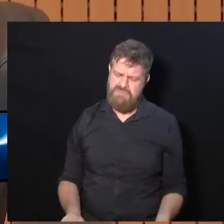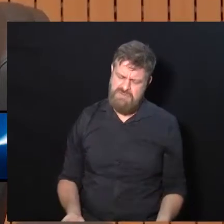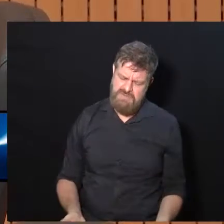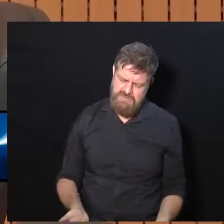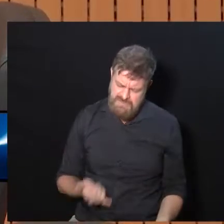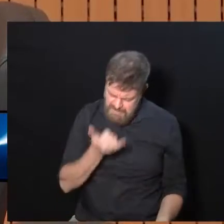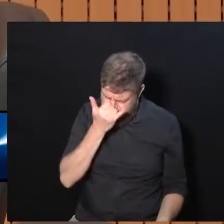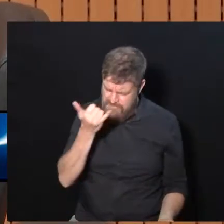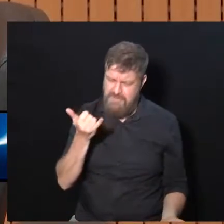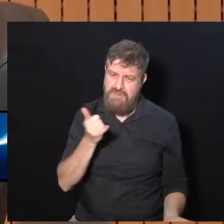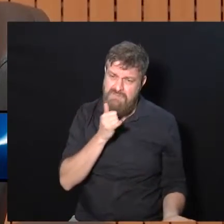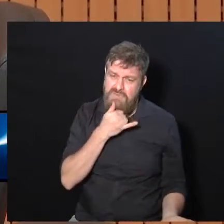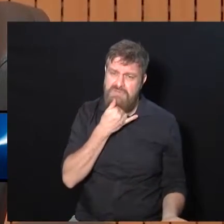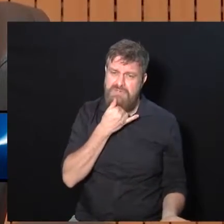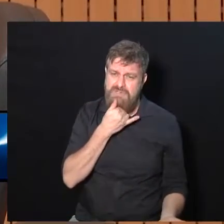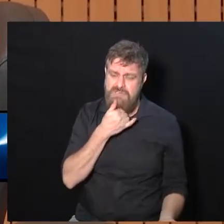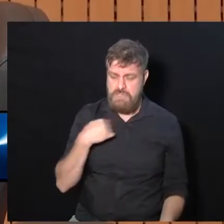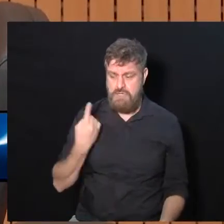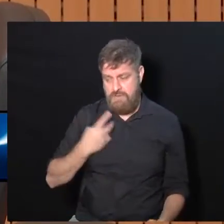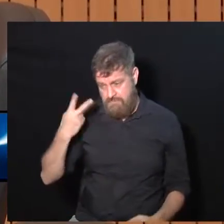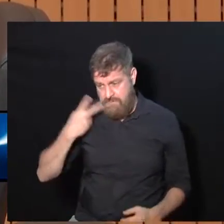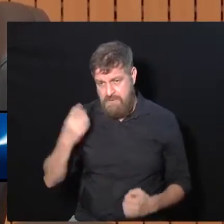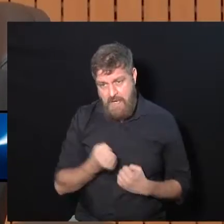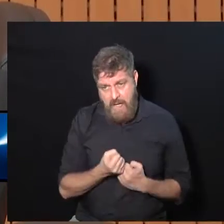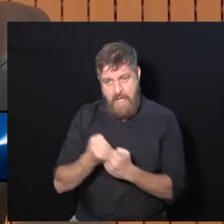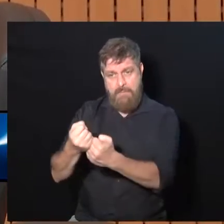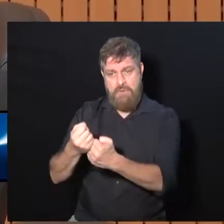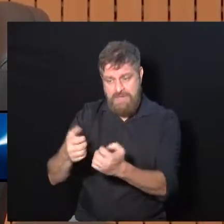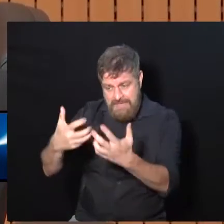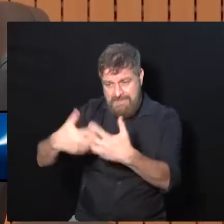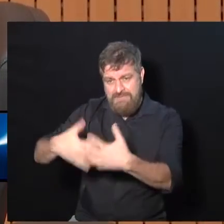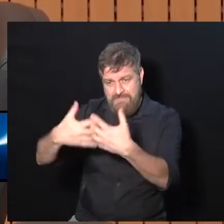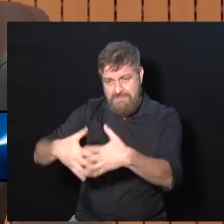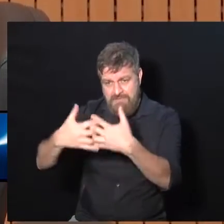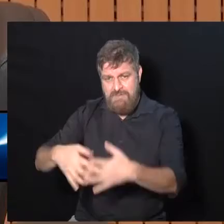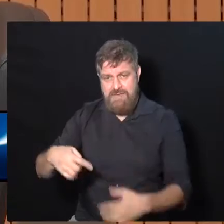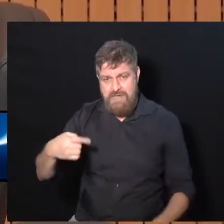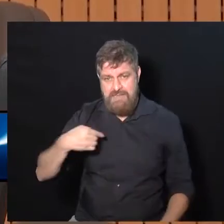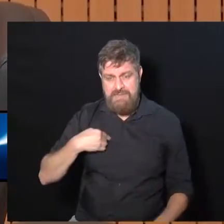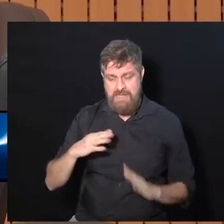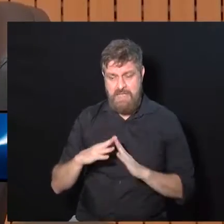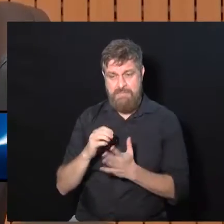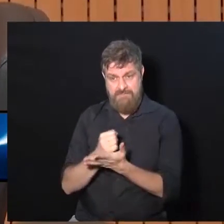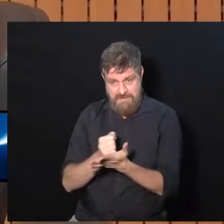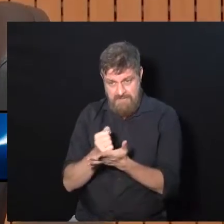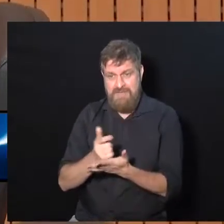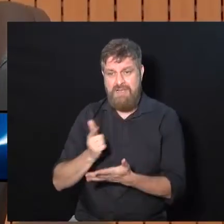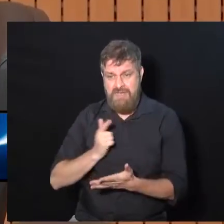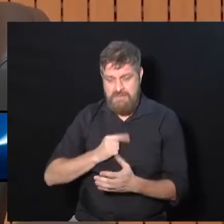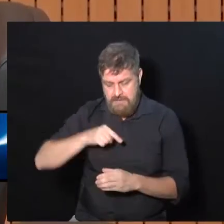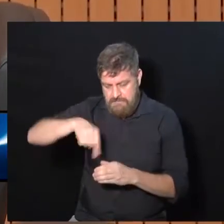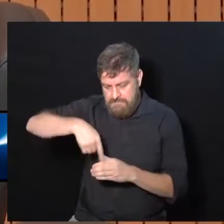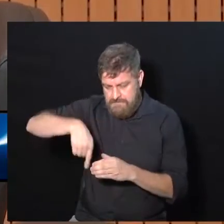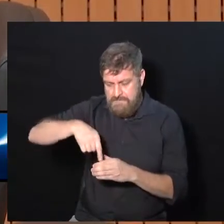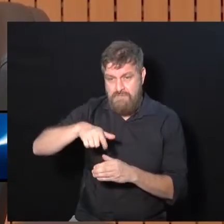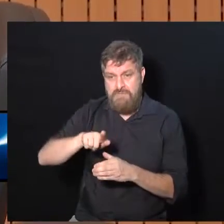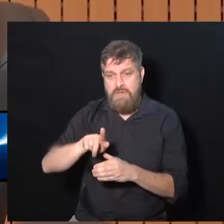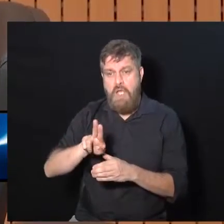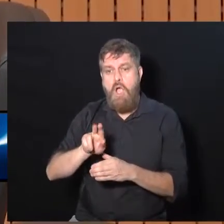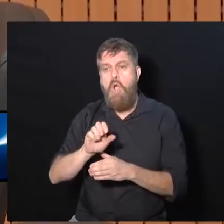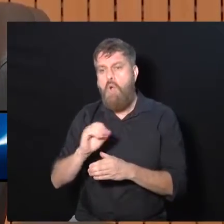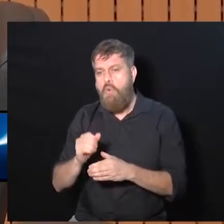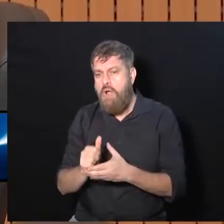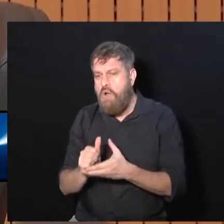essa causa e tem que abrir sim. Que na farmácia lá eu já recebi vários medicamentos, vários xarope de guaco, as pessoas vão perguntar